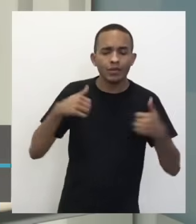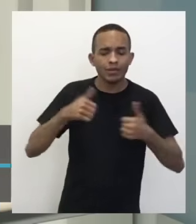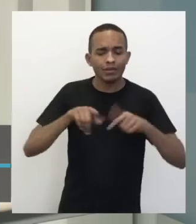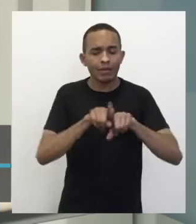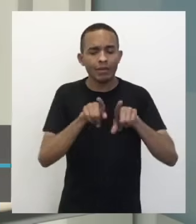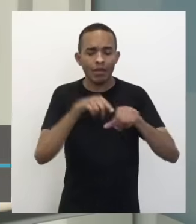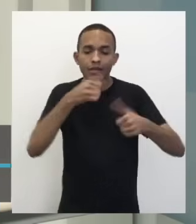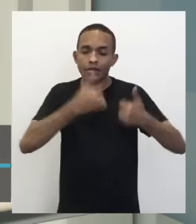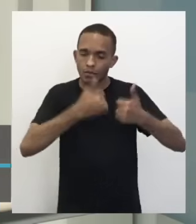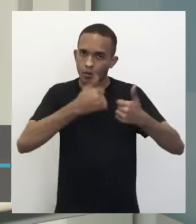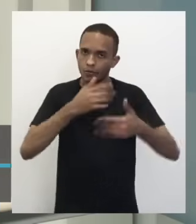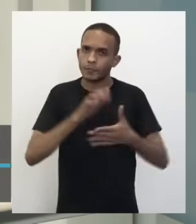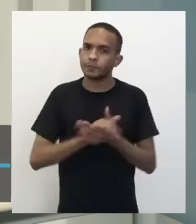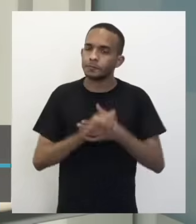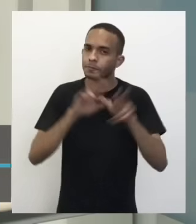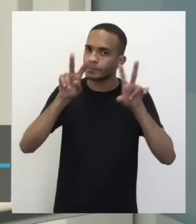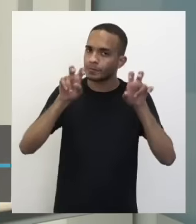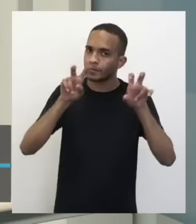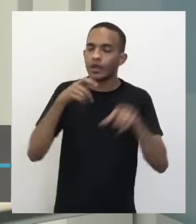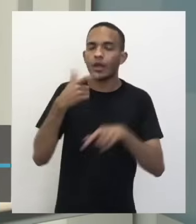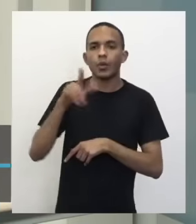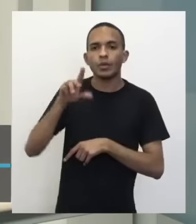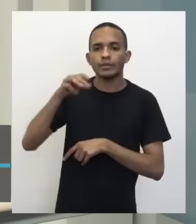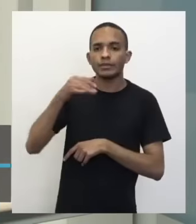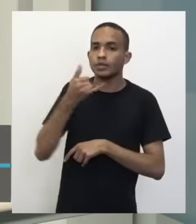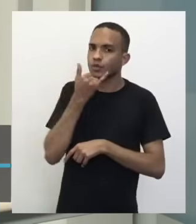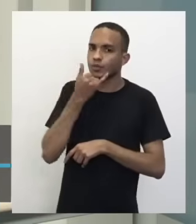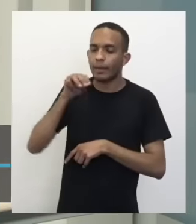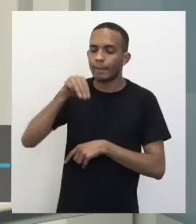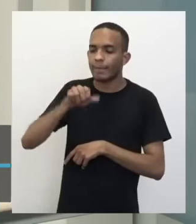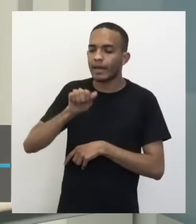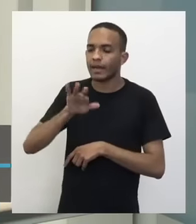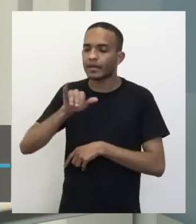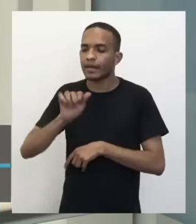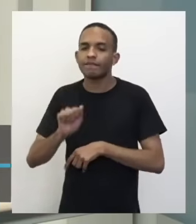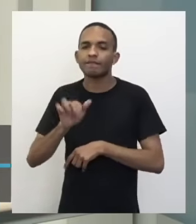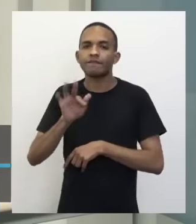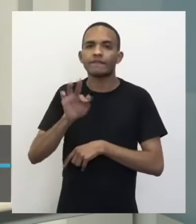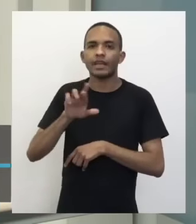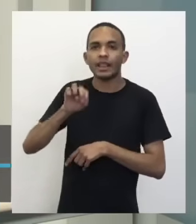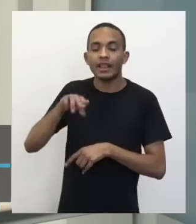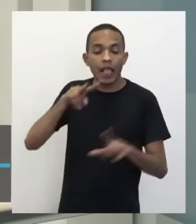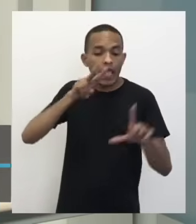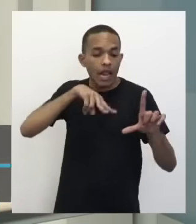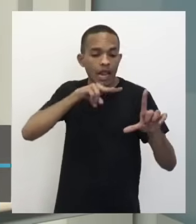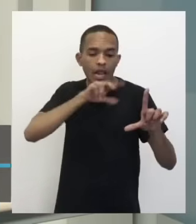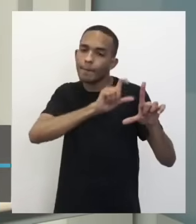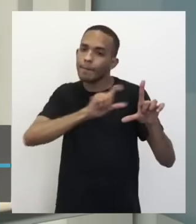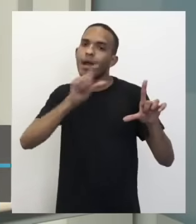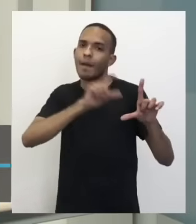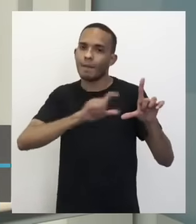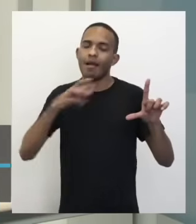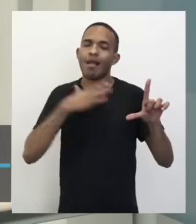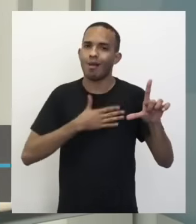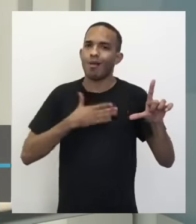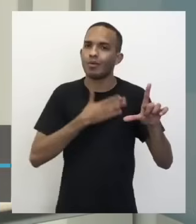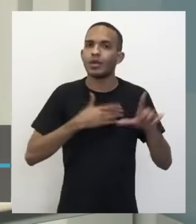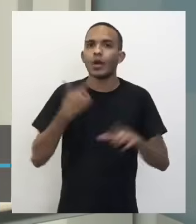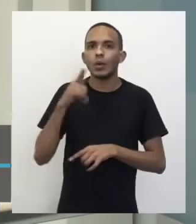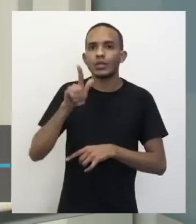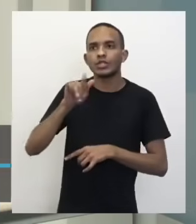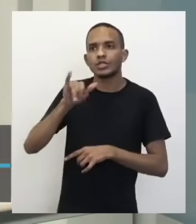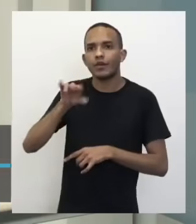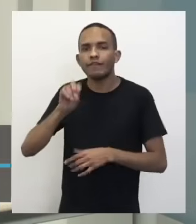né? A Mariana, aliás, desculpa, a Maria Fernanda, ler os quadrinhos, ela gosta dos quadrinhos. A Giovana gosta